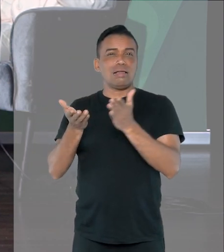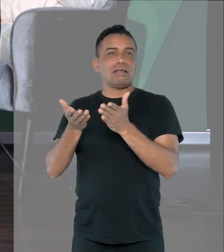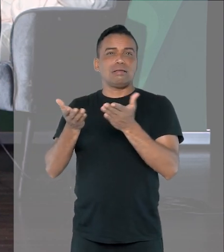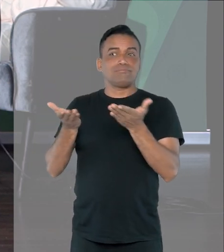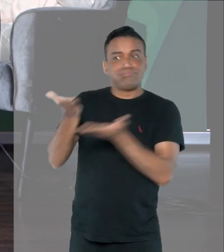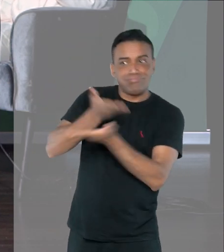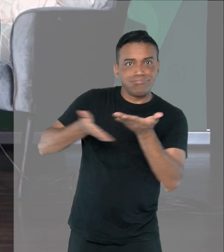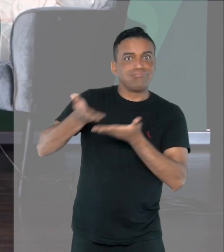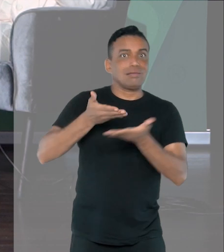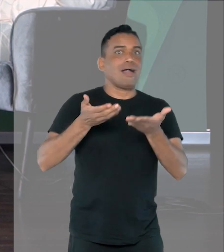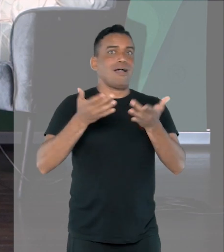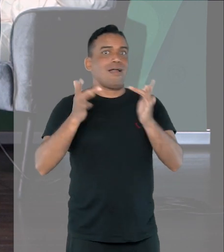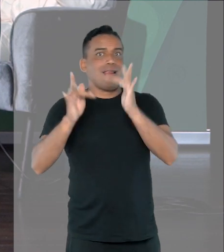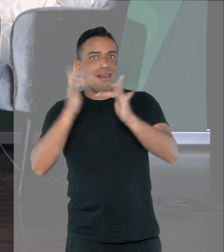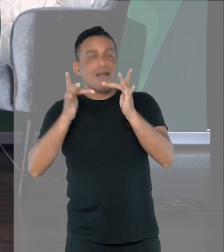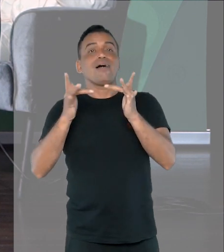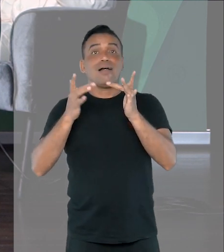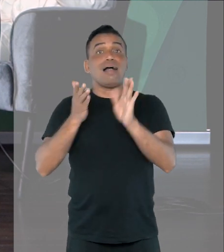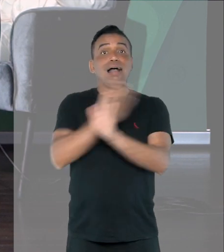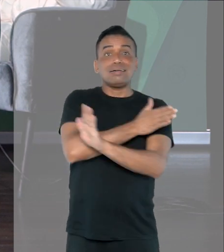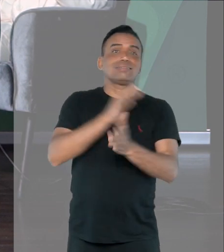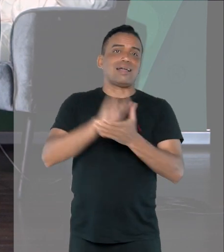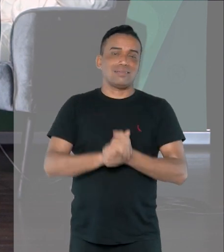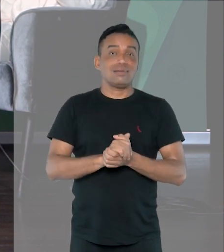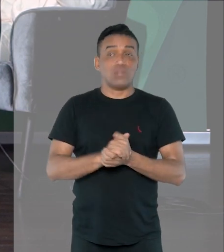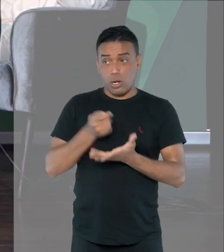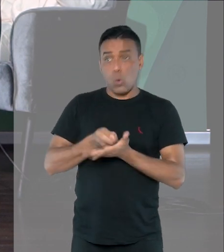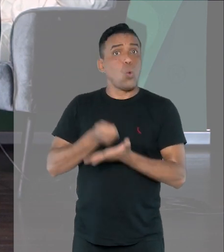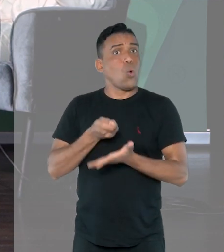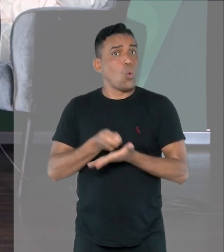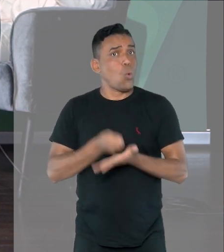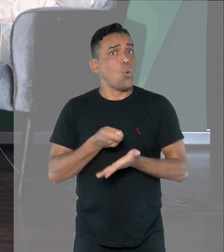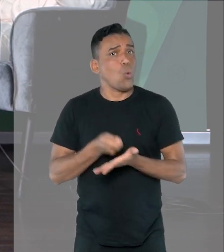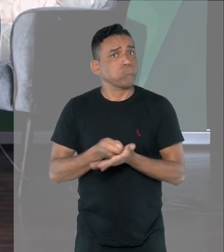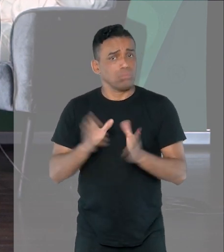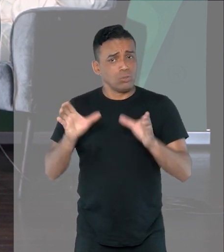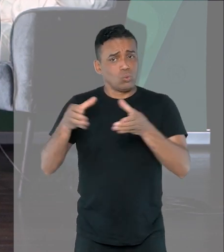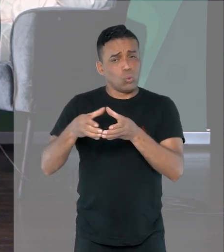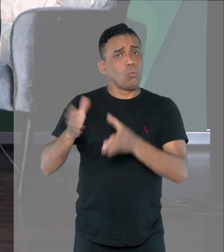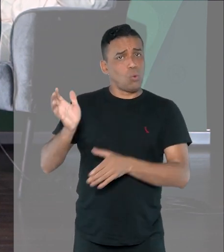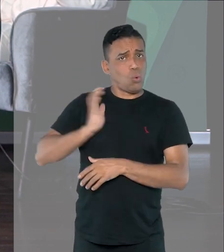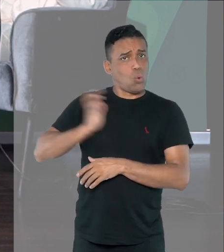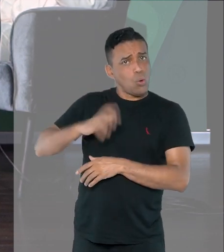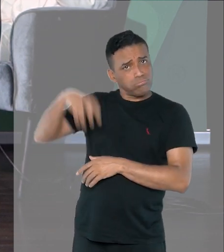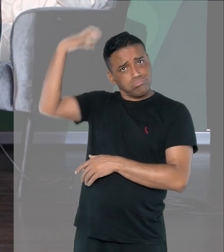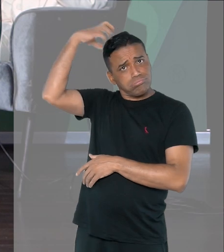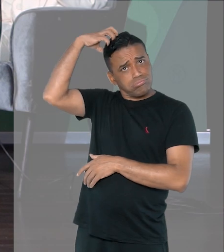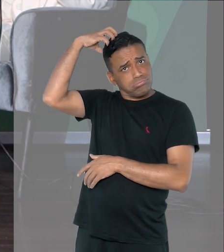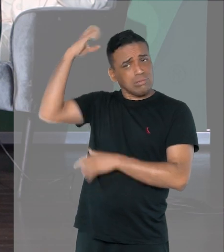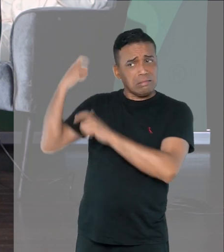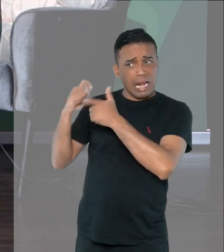cobrado, porque o que querem ele, o grupo de monarquistas tradicional, que inclusive cercava a